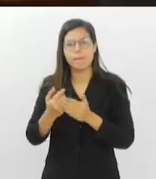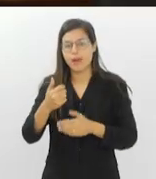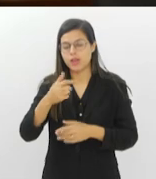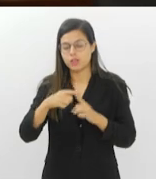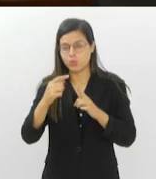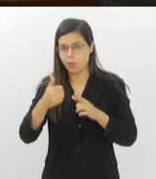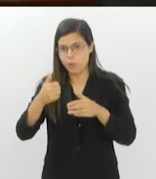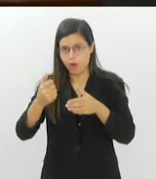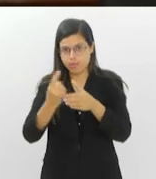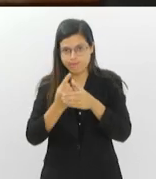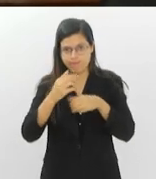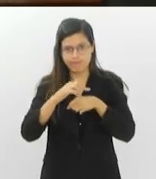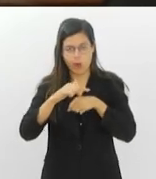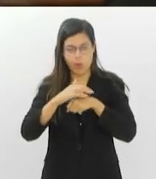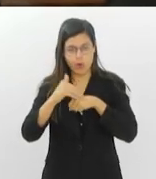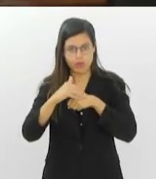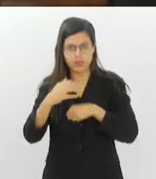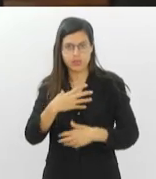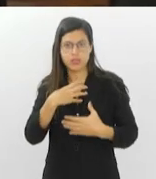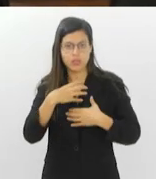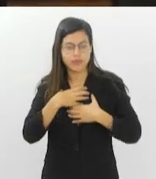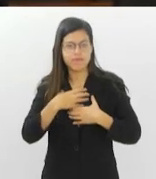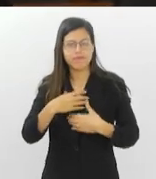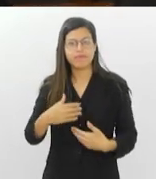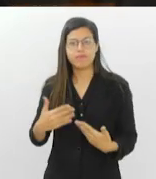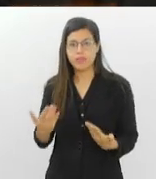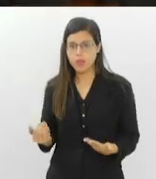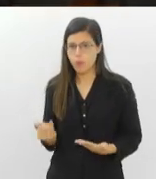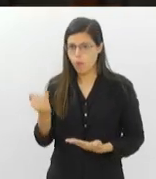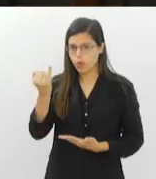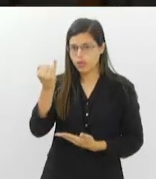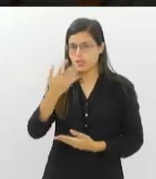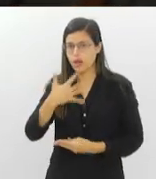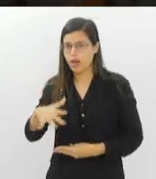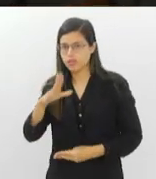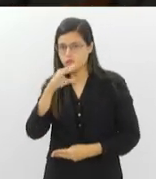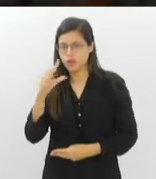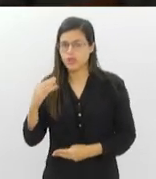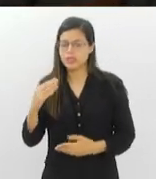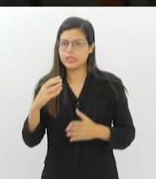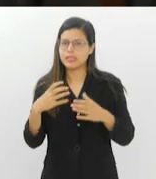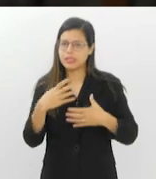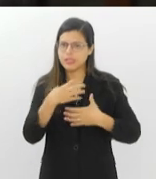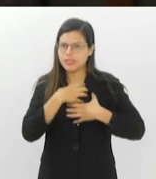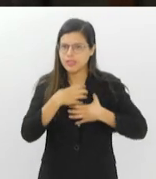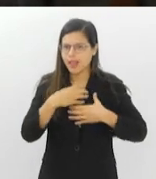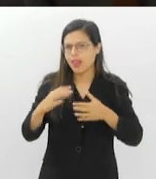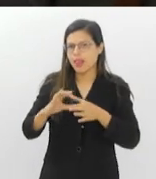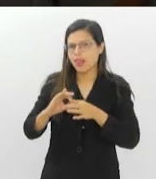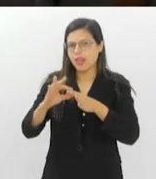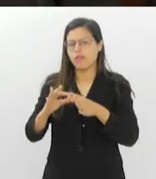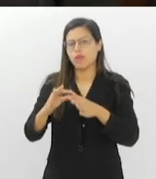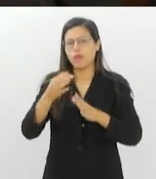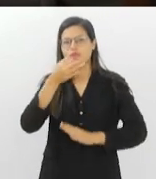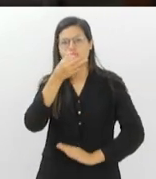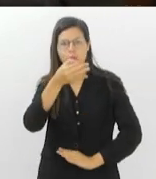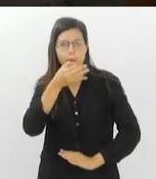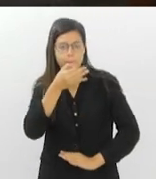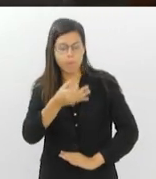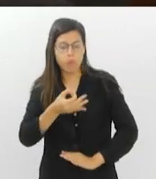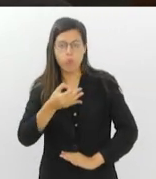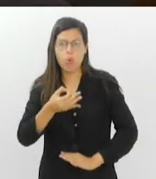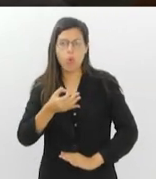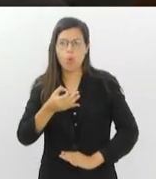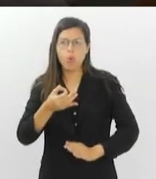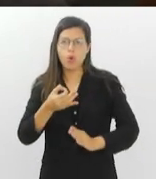muito importante, né, que a criança e o adolescente se sintam à vontade quando forem depor de uma